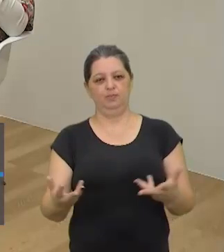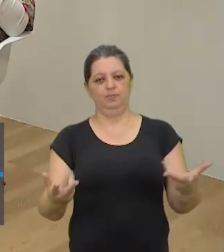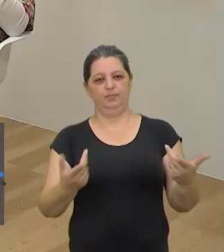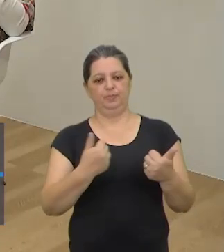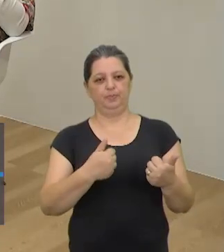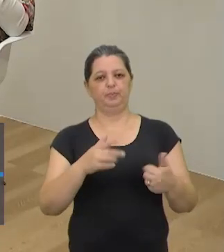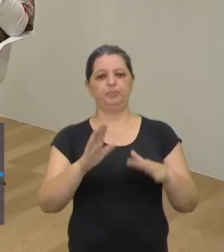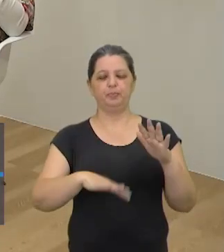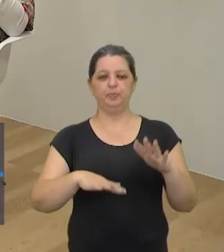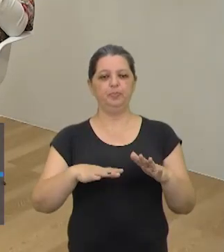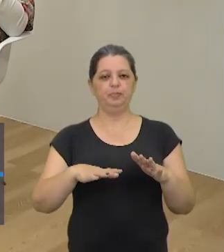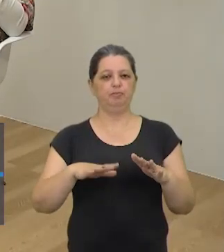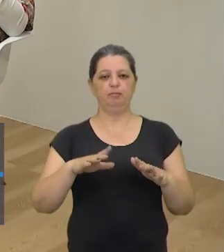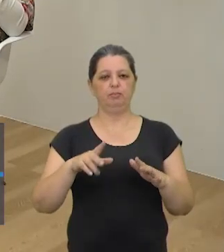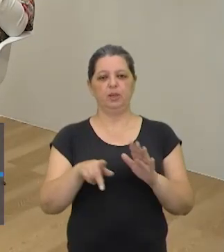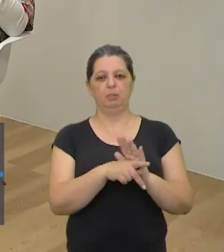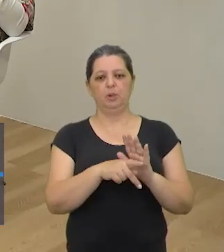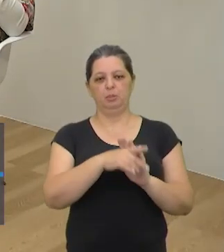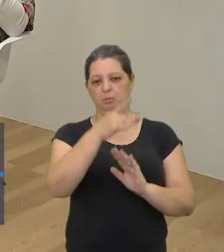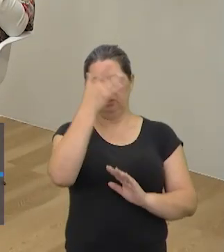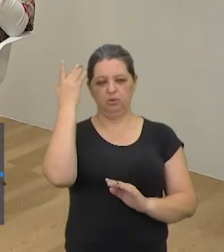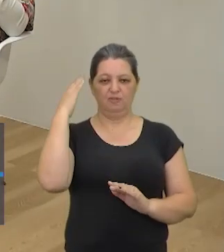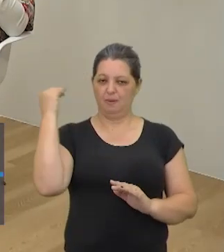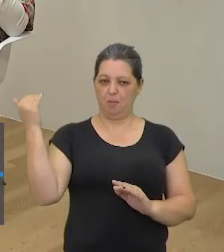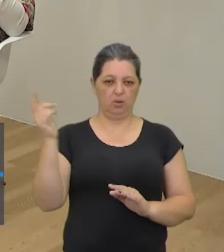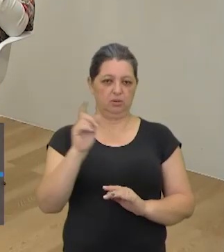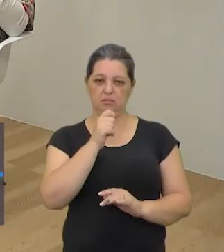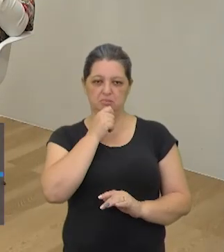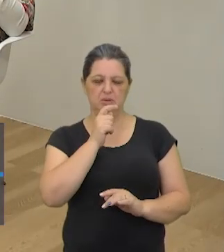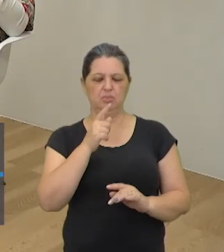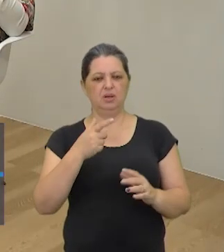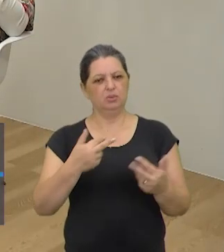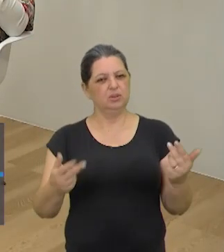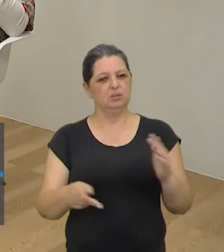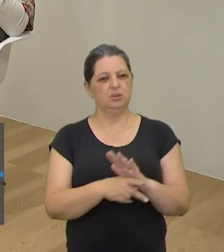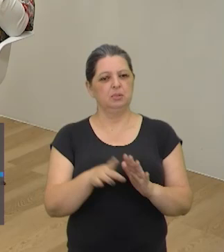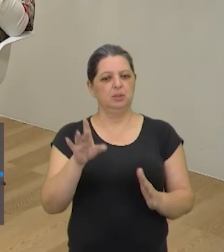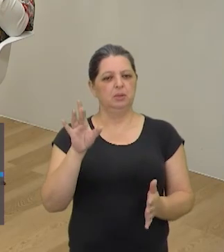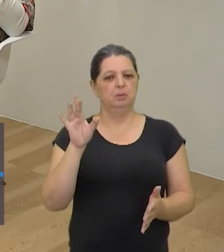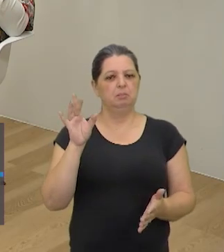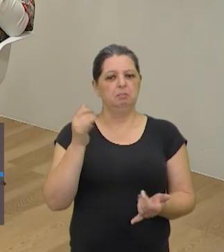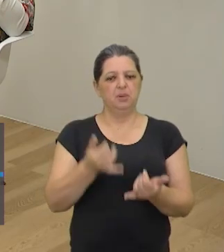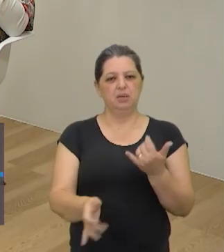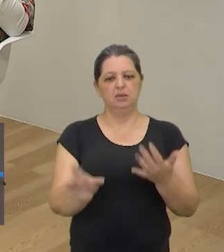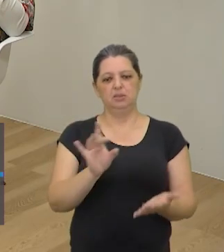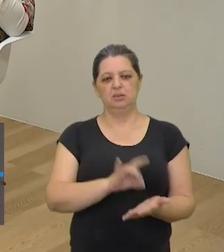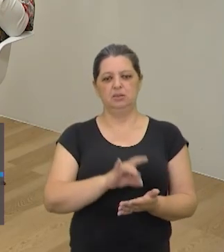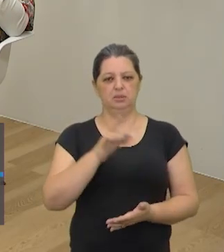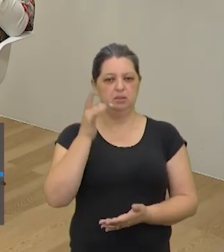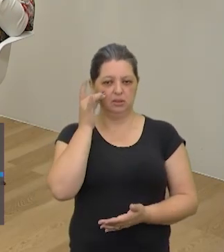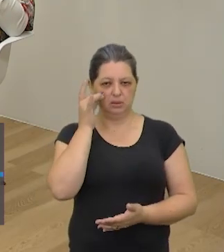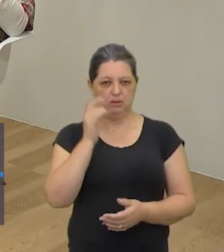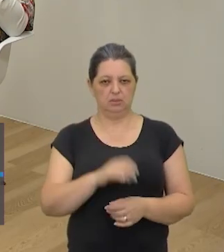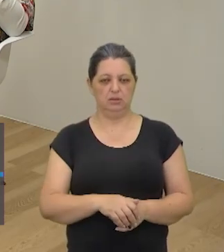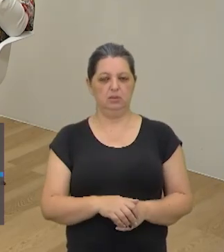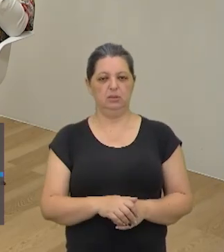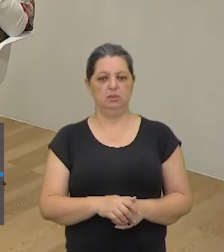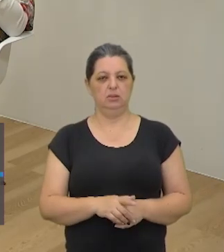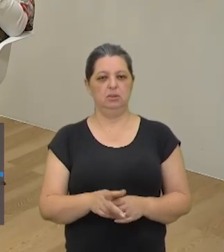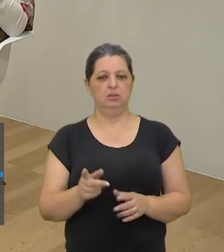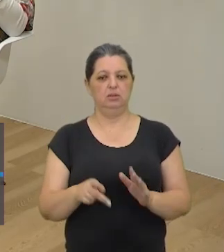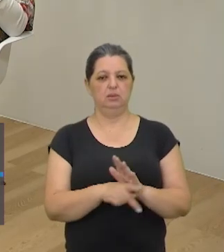tão conhecidos como conhecidos. Brecheret, mas tem coisas assim muito realistas. Eu lembro de uma que era, sério, de um túmulo, né?